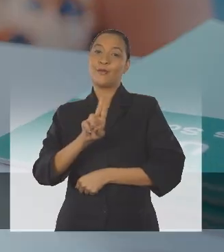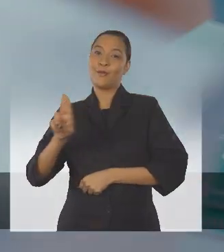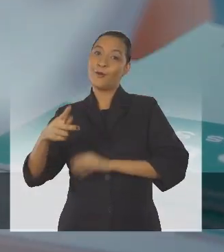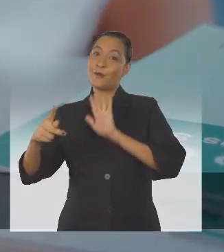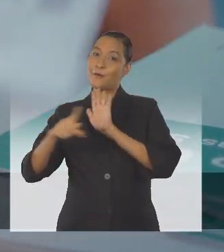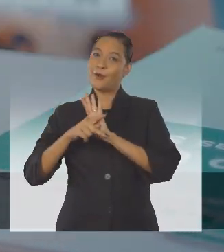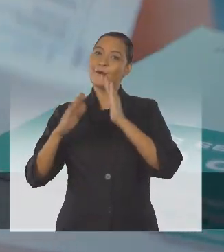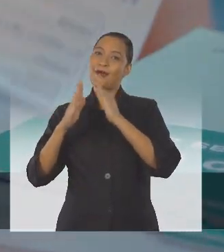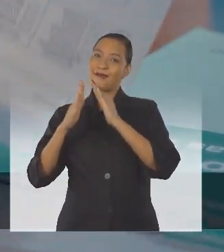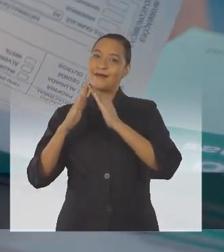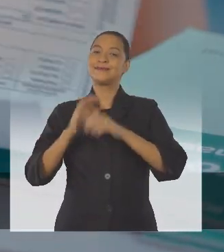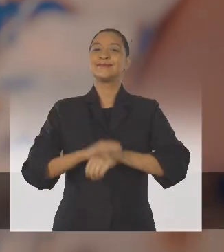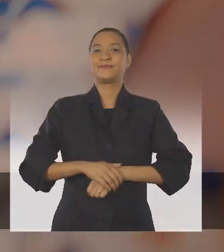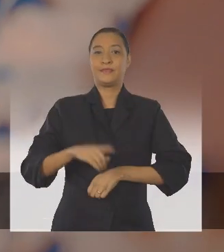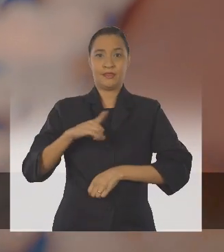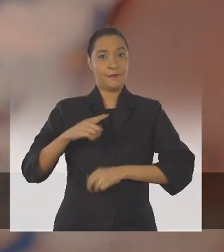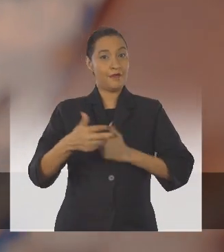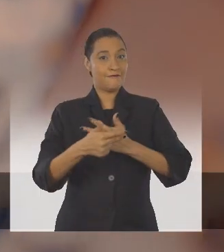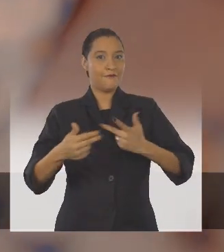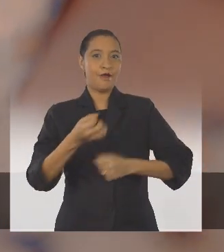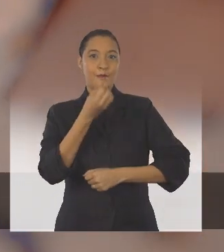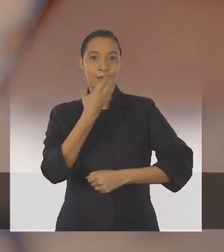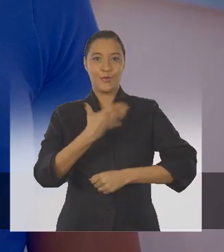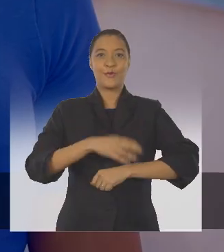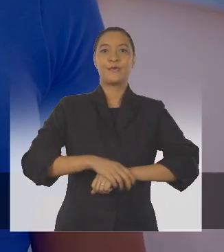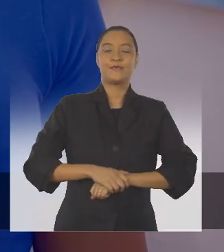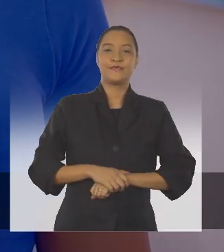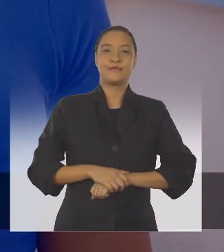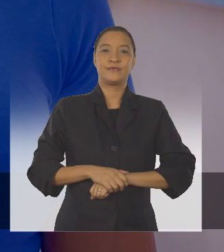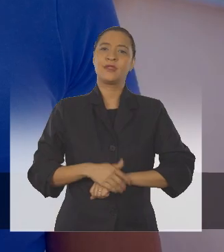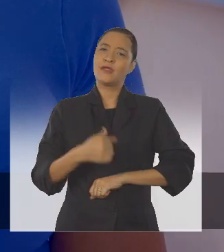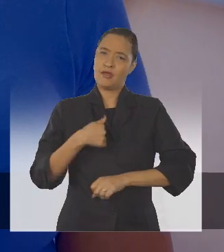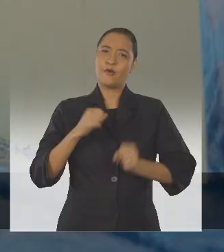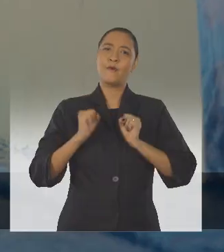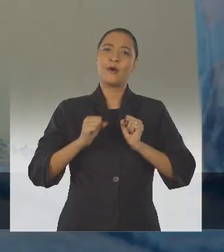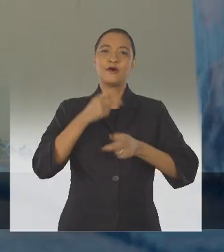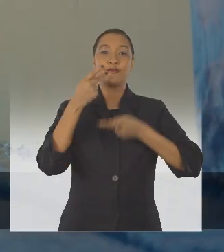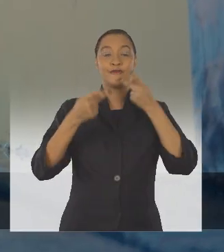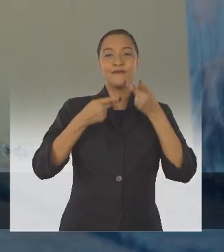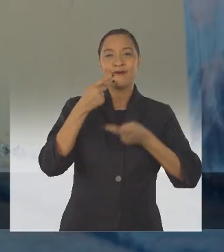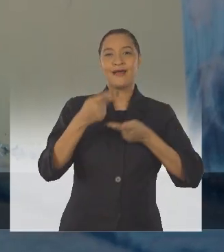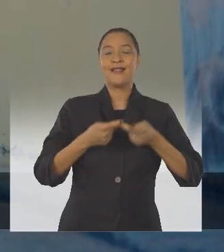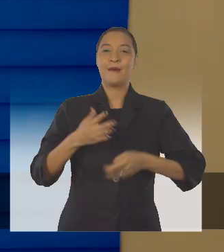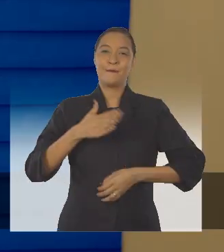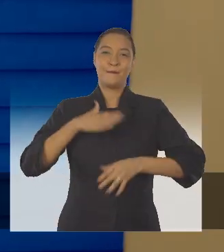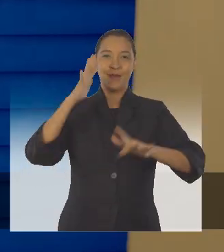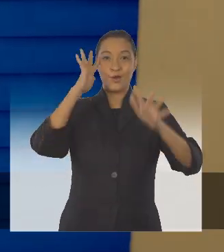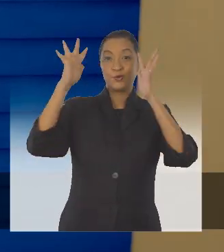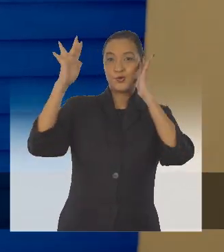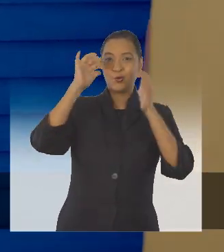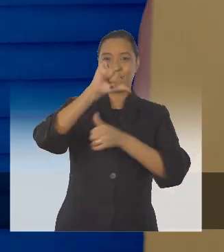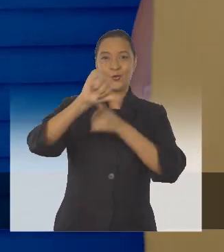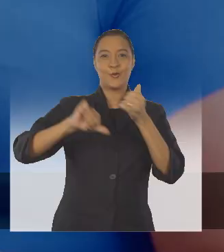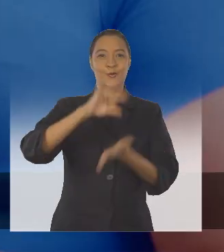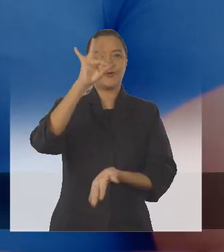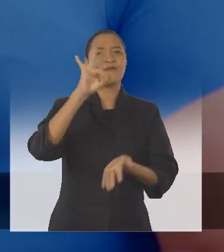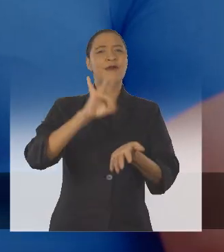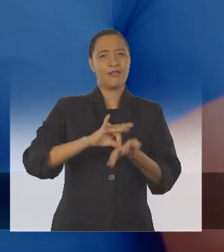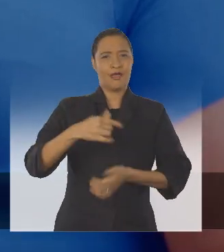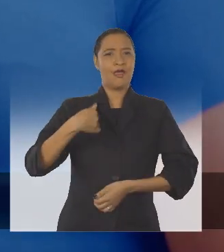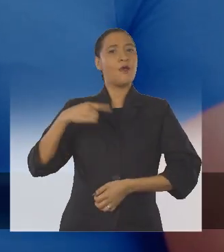seu próprio nome, entre outros benefícios. Finalmente, eu posso dizer que o meu sonho foi